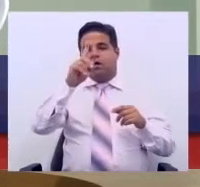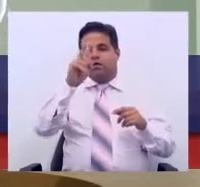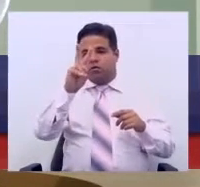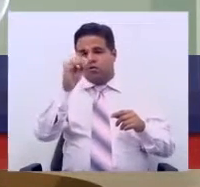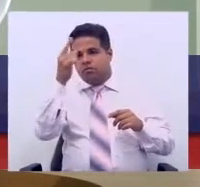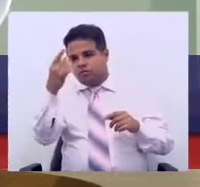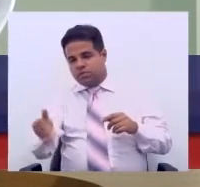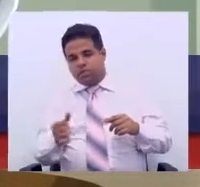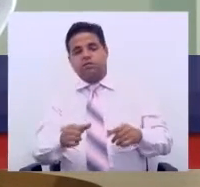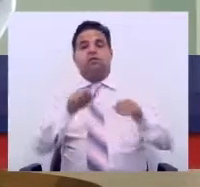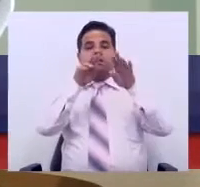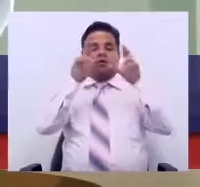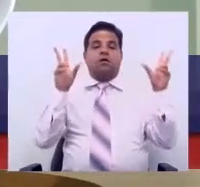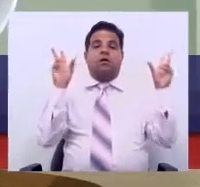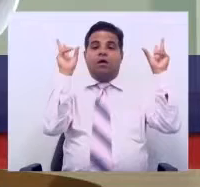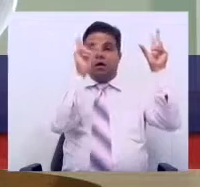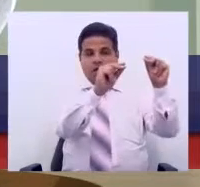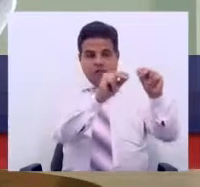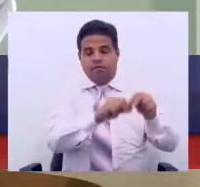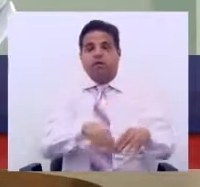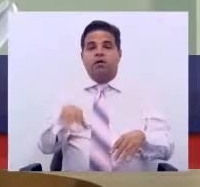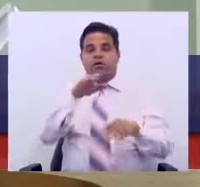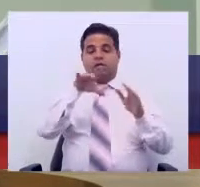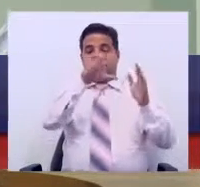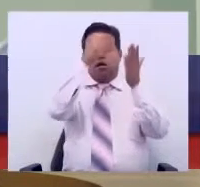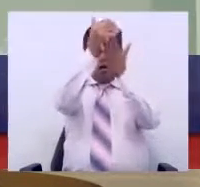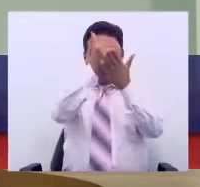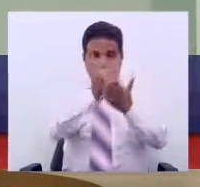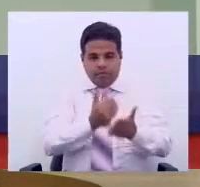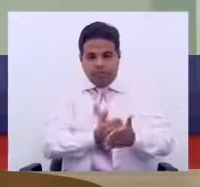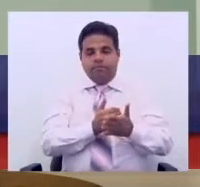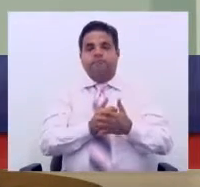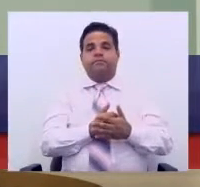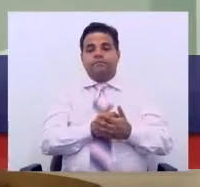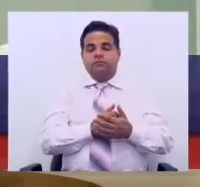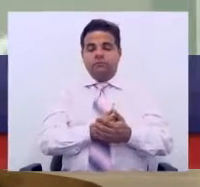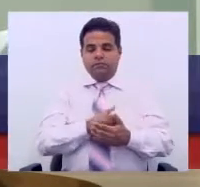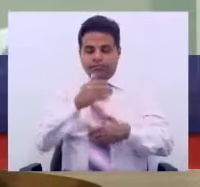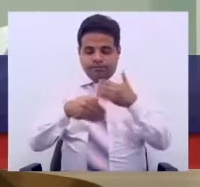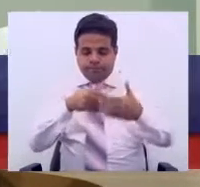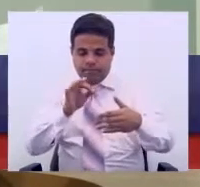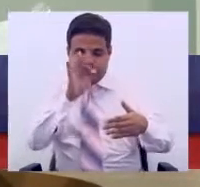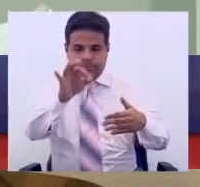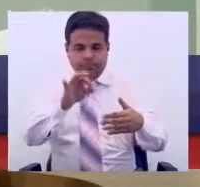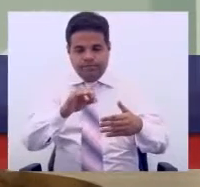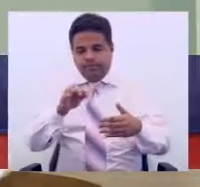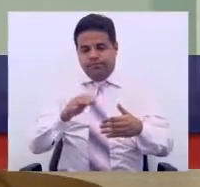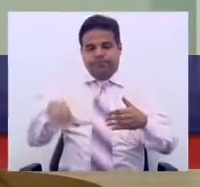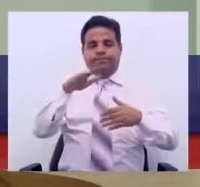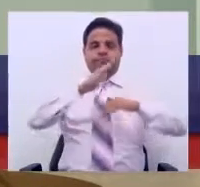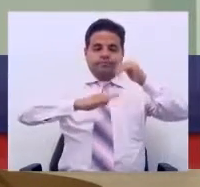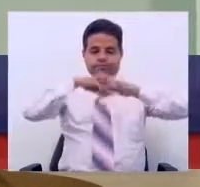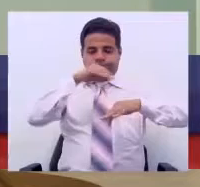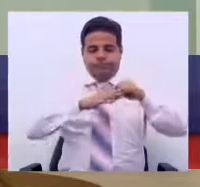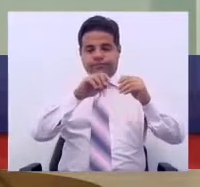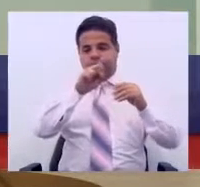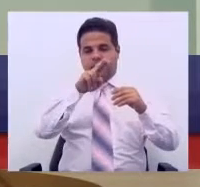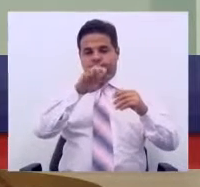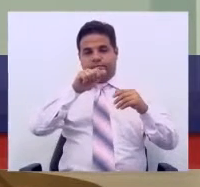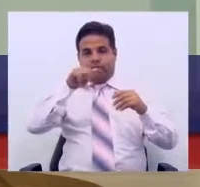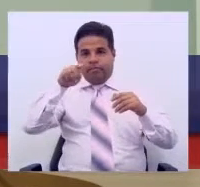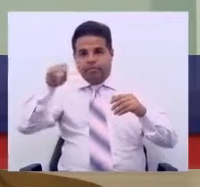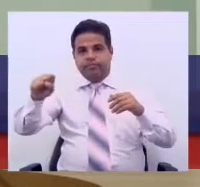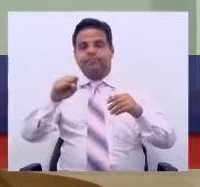2188/2016, que fixa para a legislatura vindoura os subsídios do